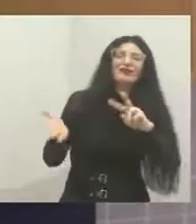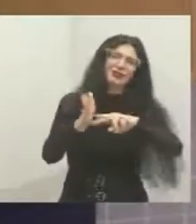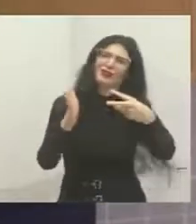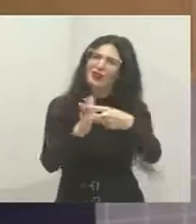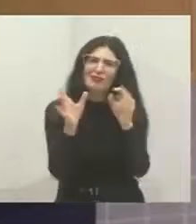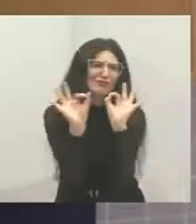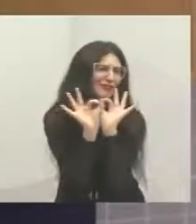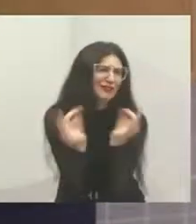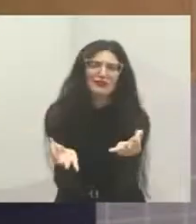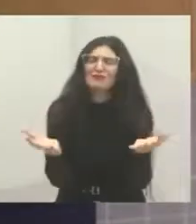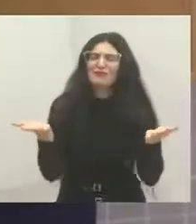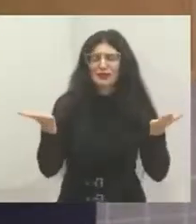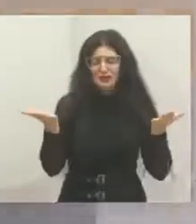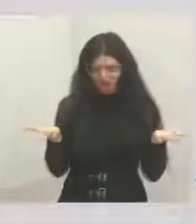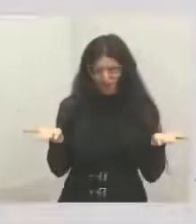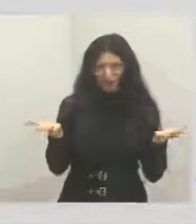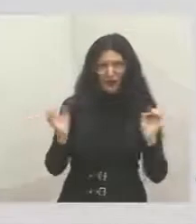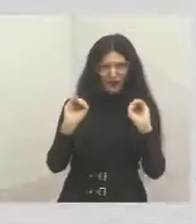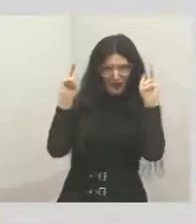dívida. Ok?